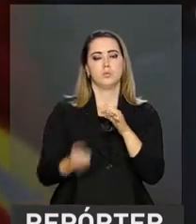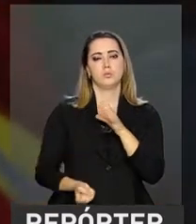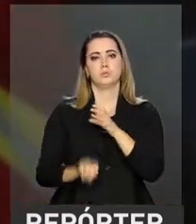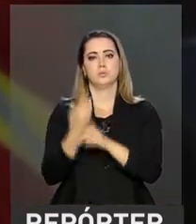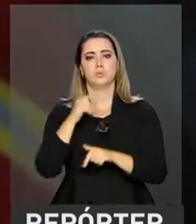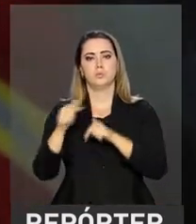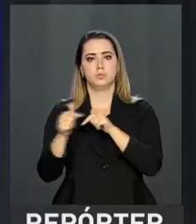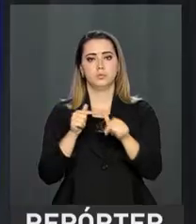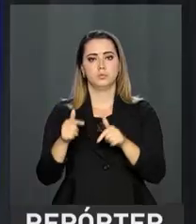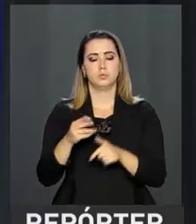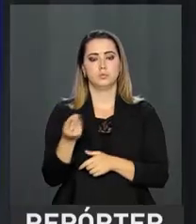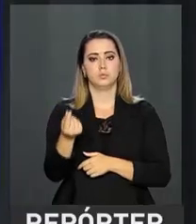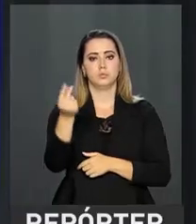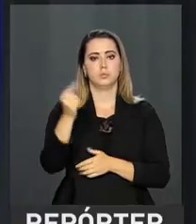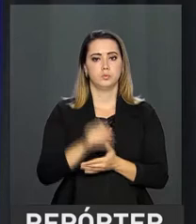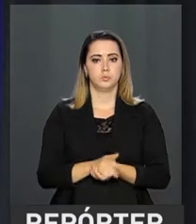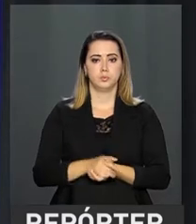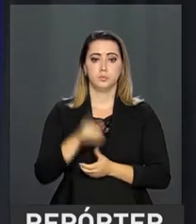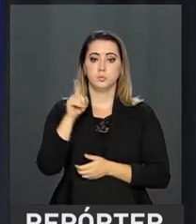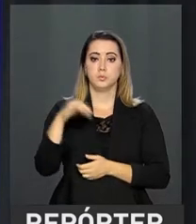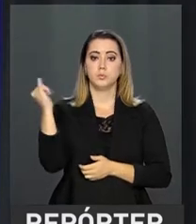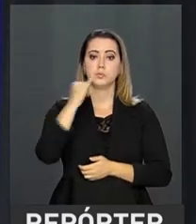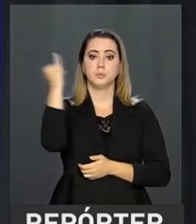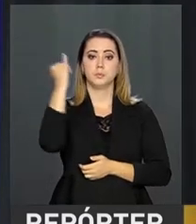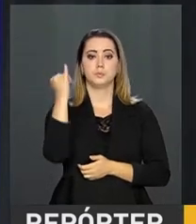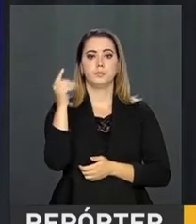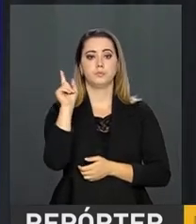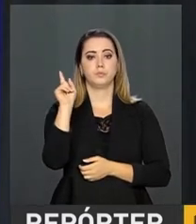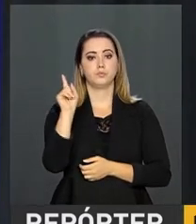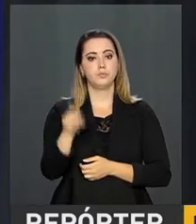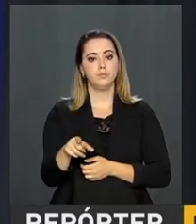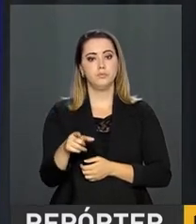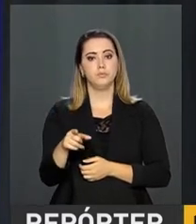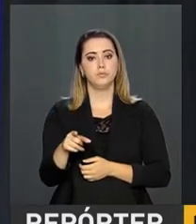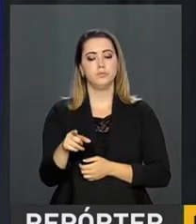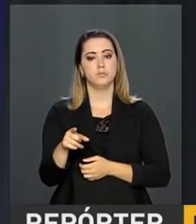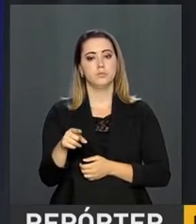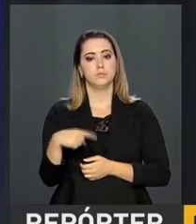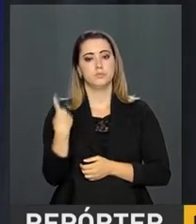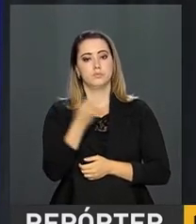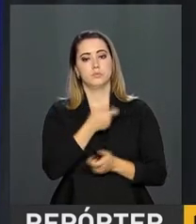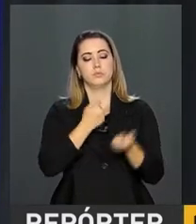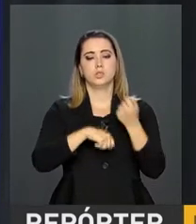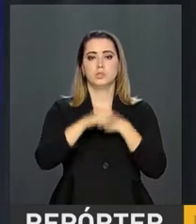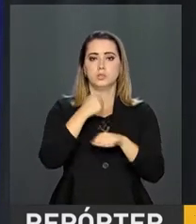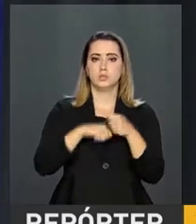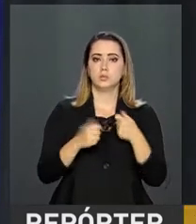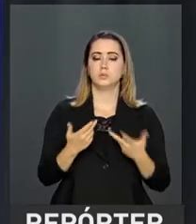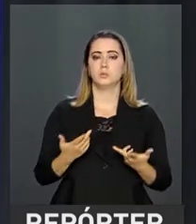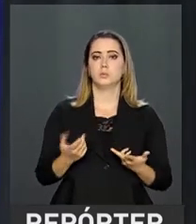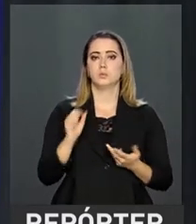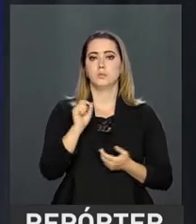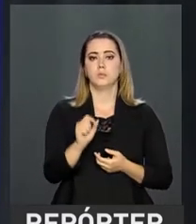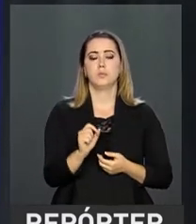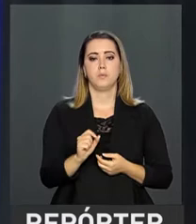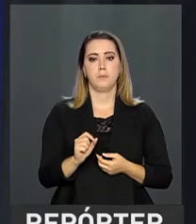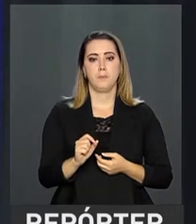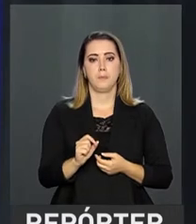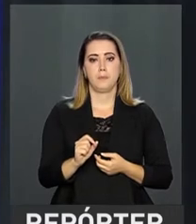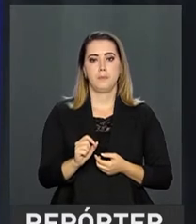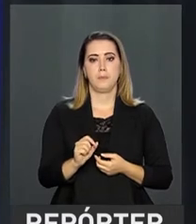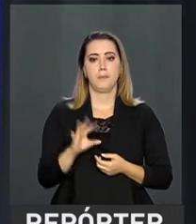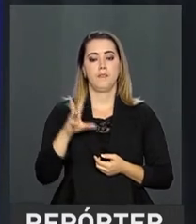emprego e renda de extremamente importante para a economia brasileira para